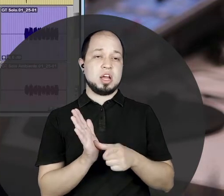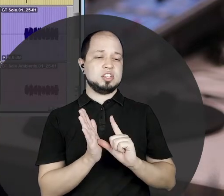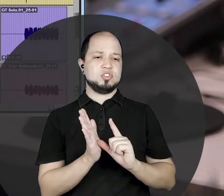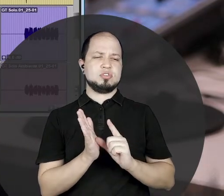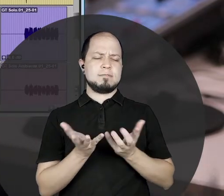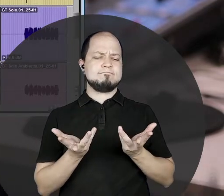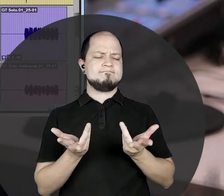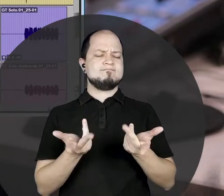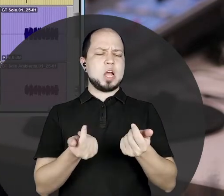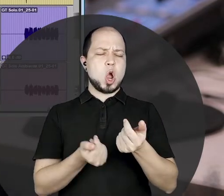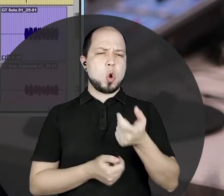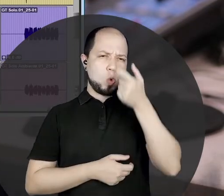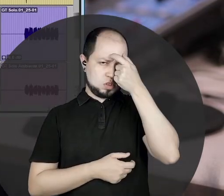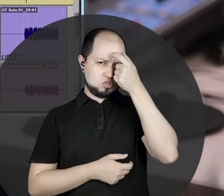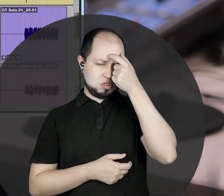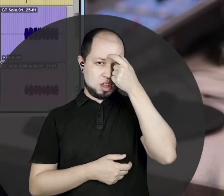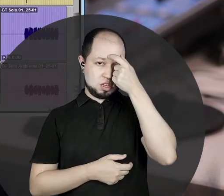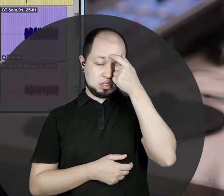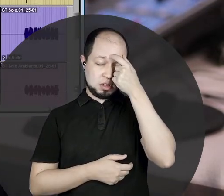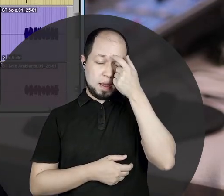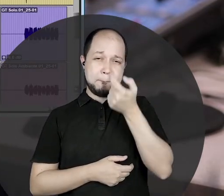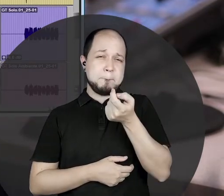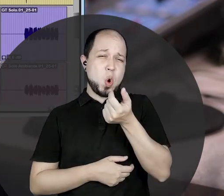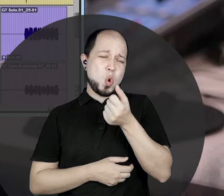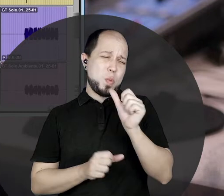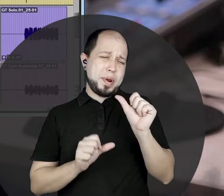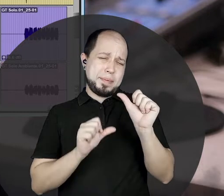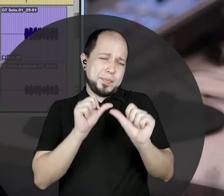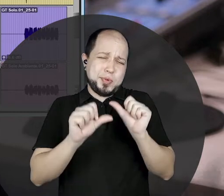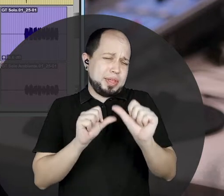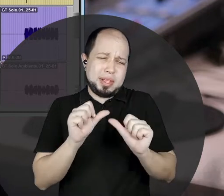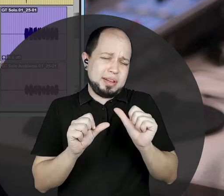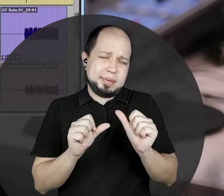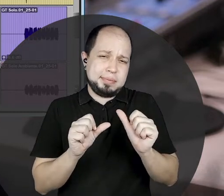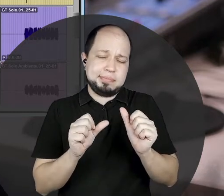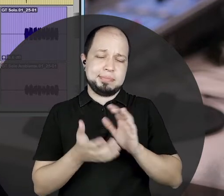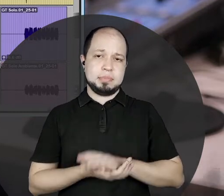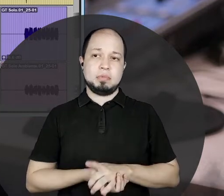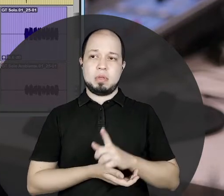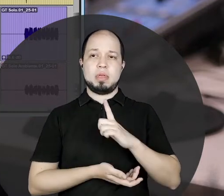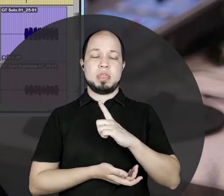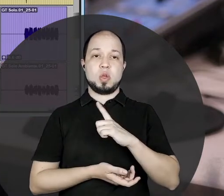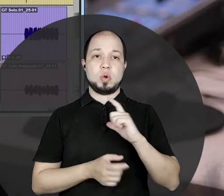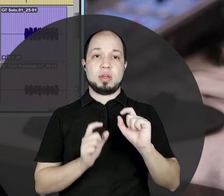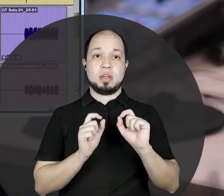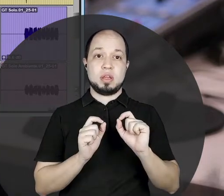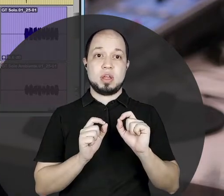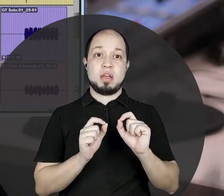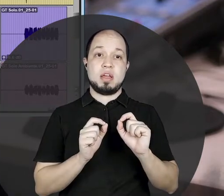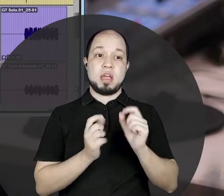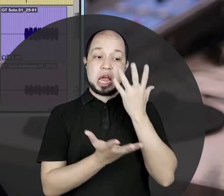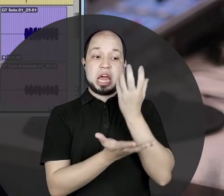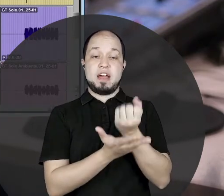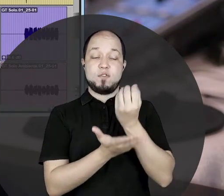Quando a gente já gravou com bastante ciência do que a gente estava fazendo, pouca coisa a gente tem que ficar mexendo aqui. Tem também a questão de a